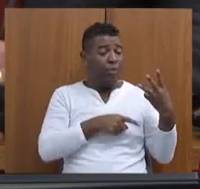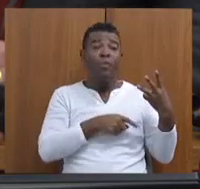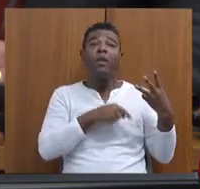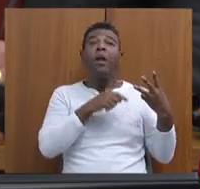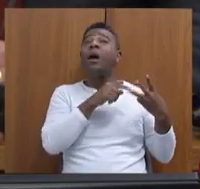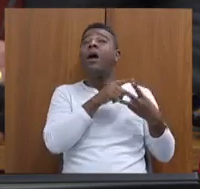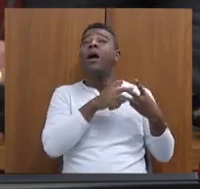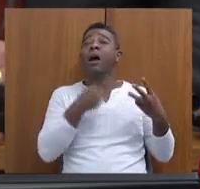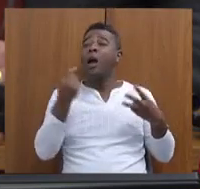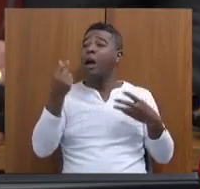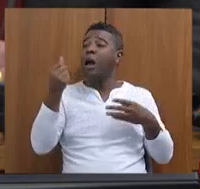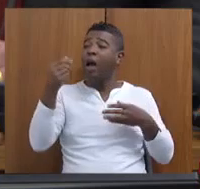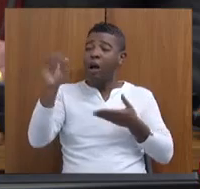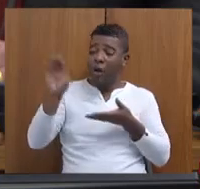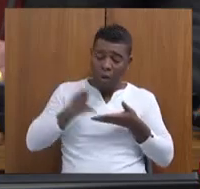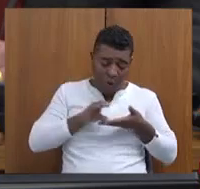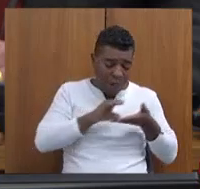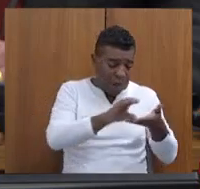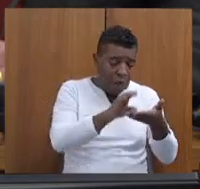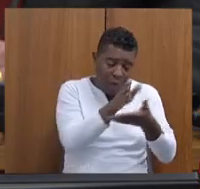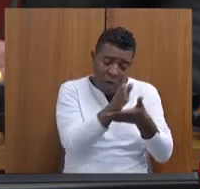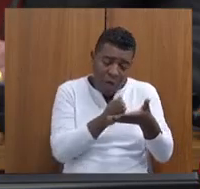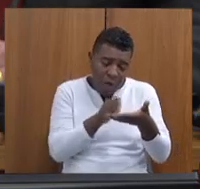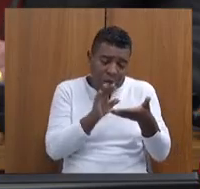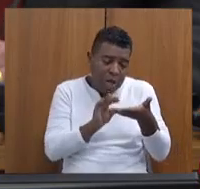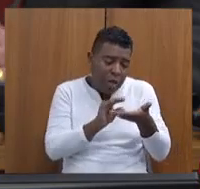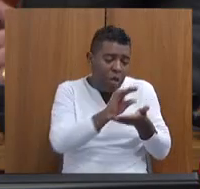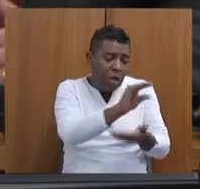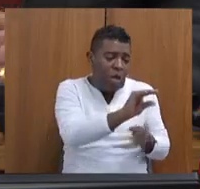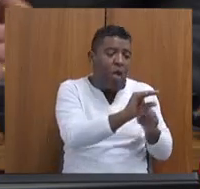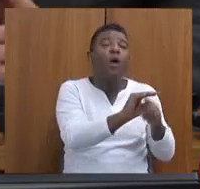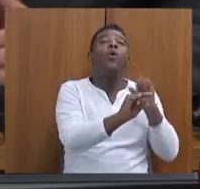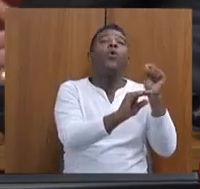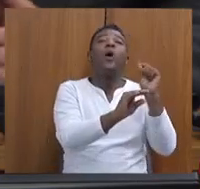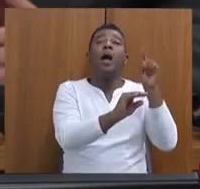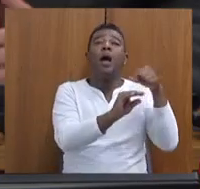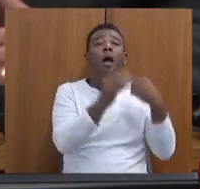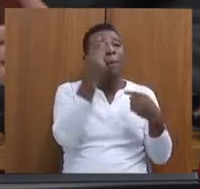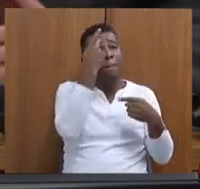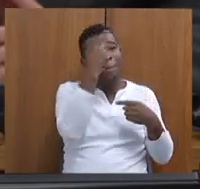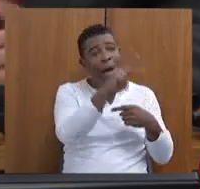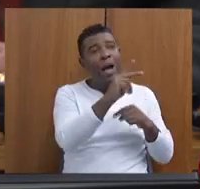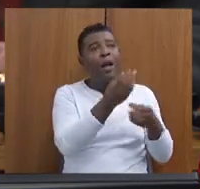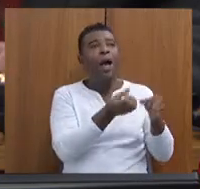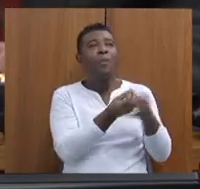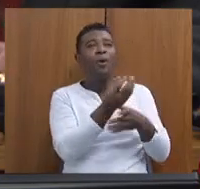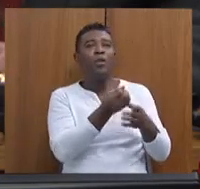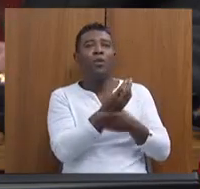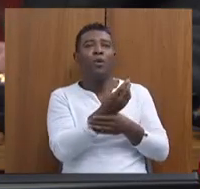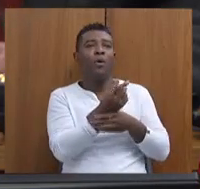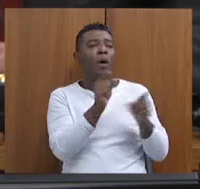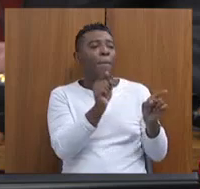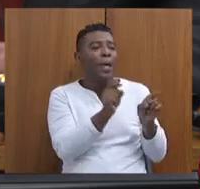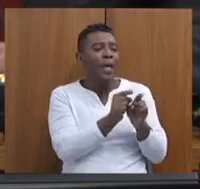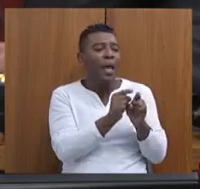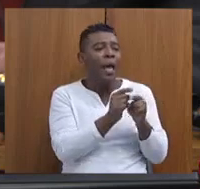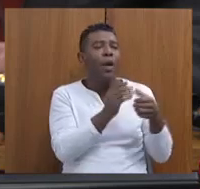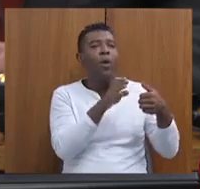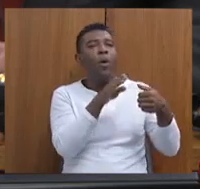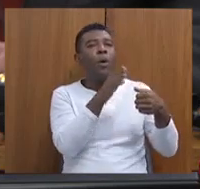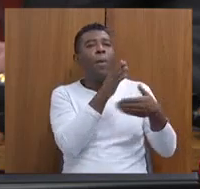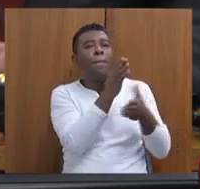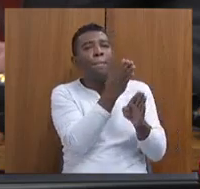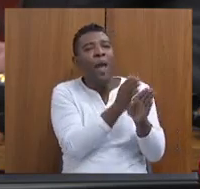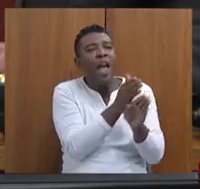grandes produtores de agropecuária E aí nós podemos impulsionar muito ao nosso produtor ajudar muito